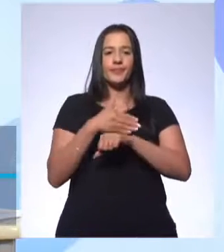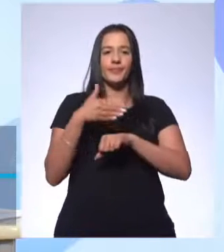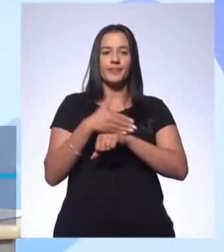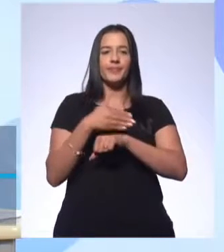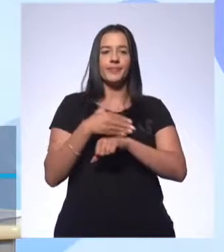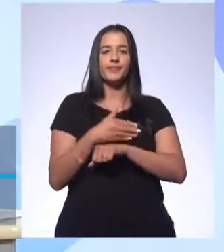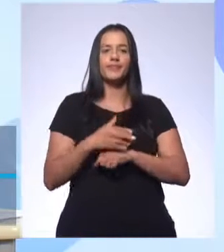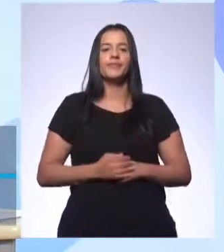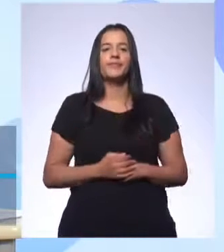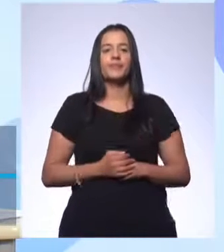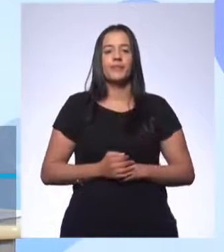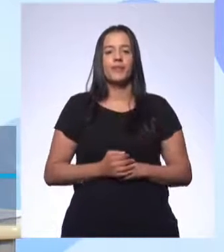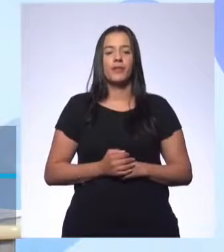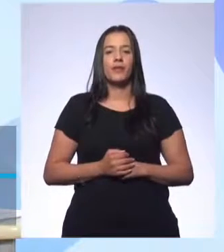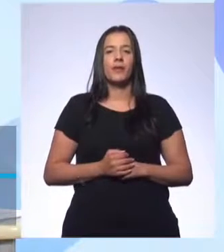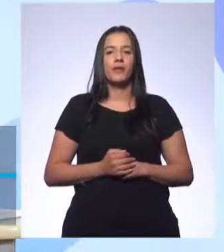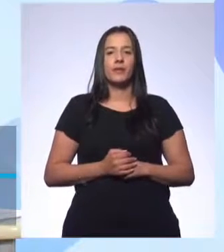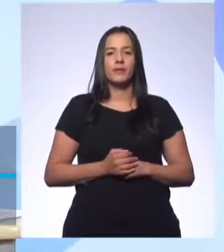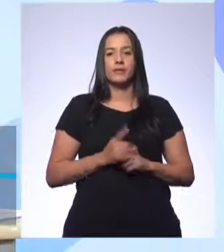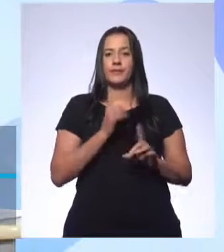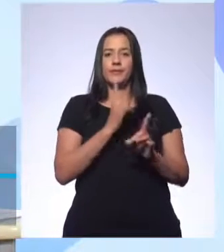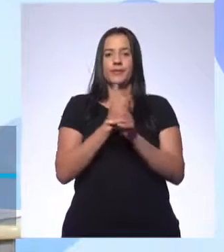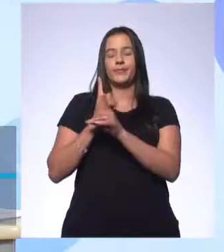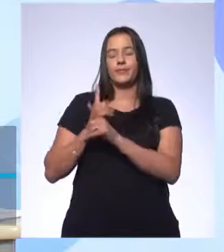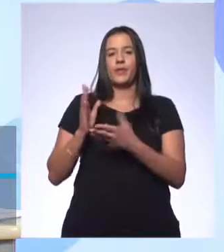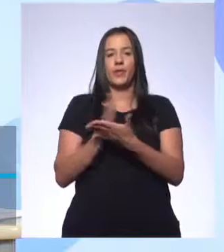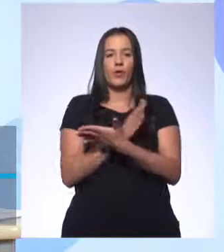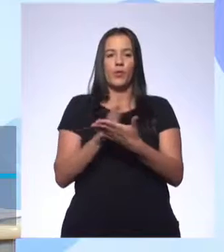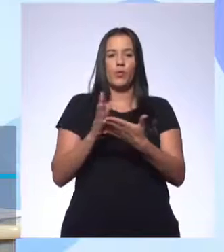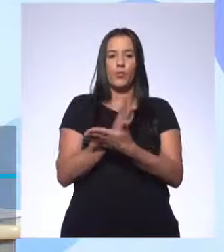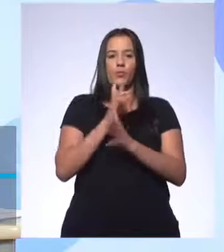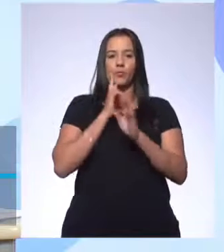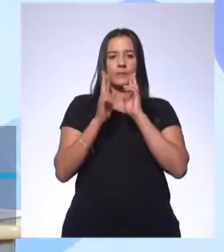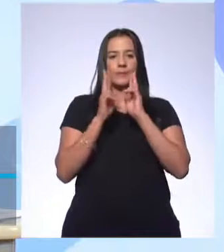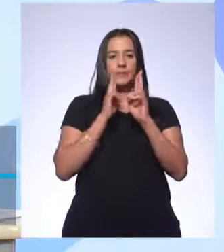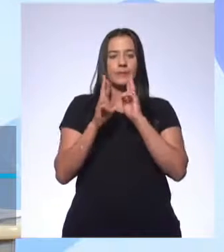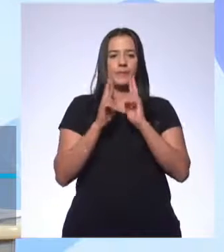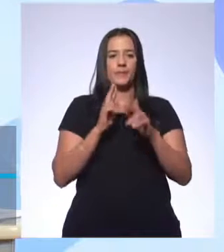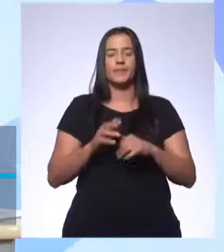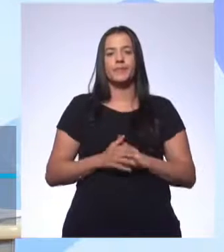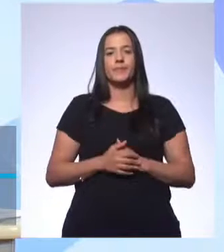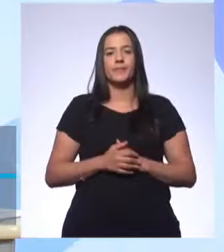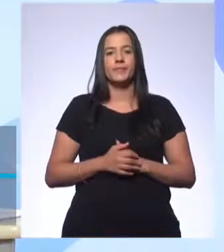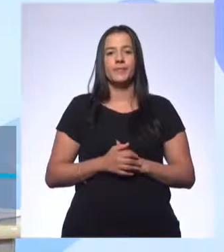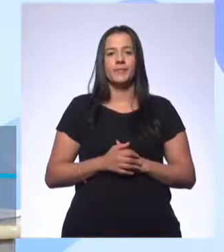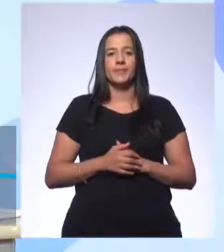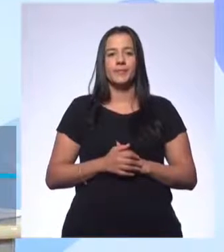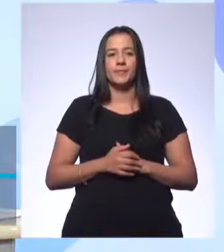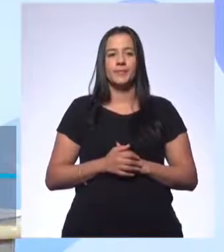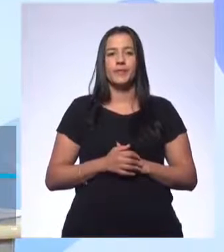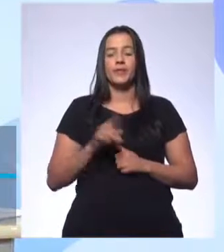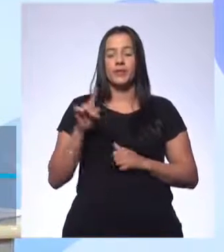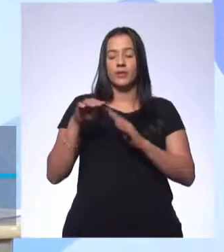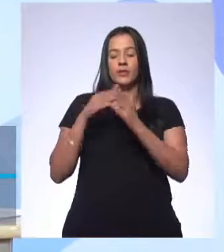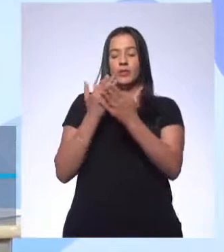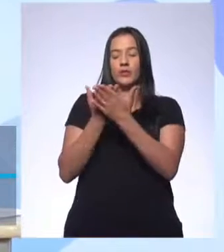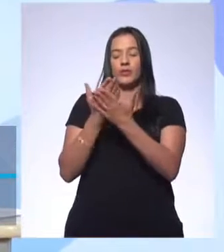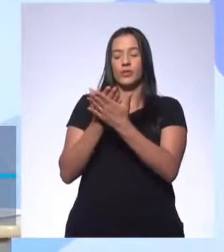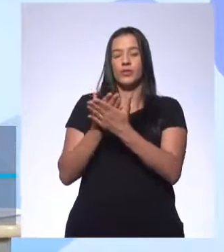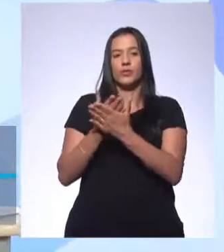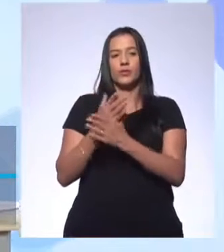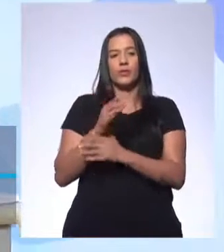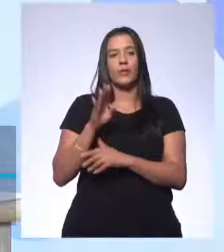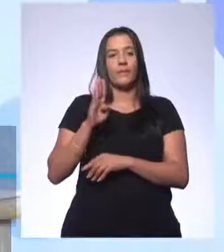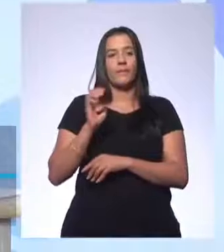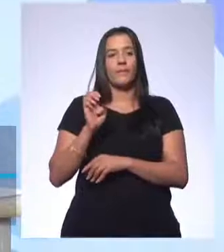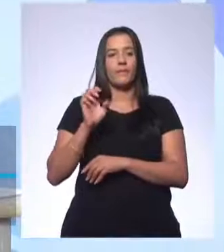Ó, peraí, deixa eu achar algumas respostas aqui, gente. Senão, o pessoal da Escola Estadual José